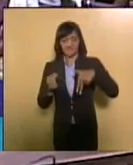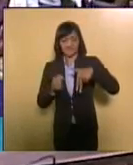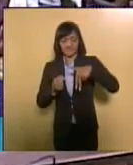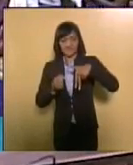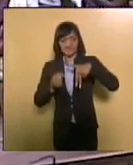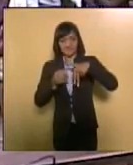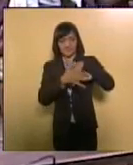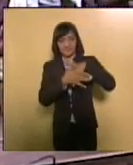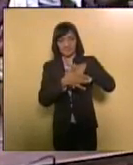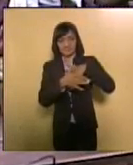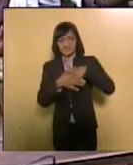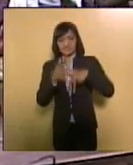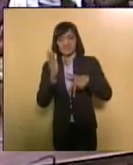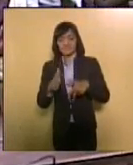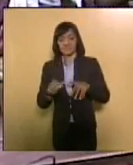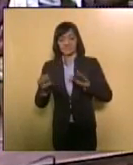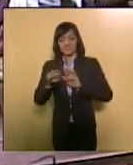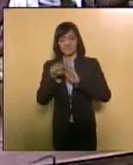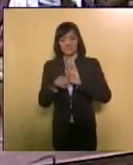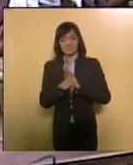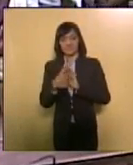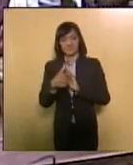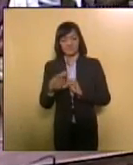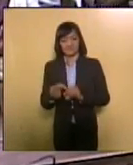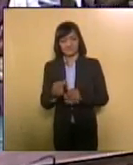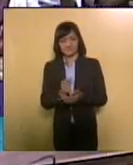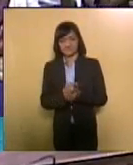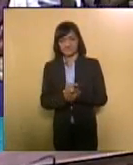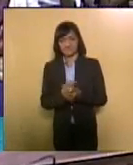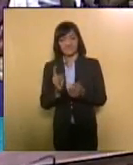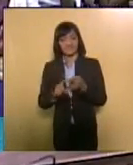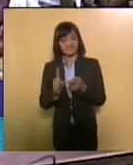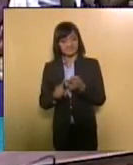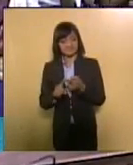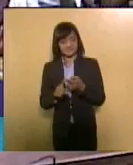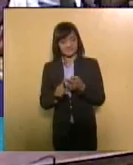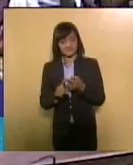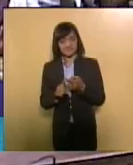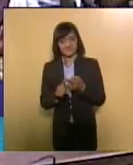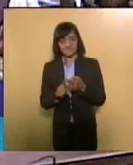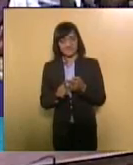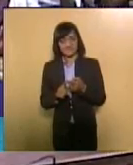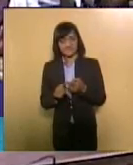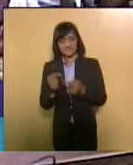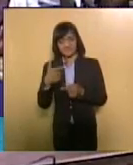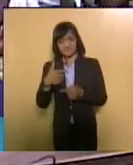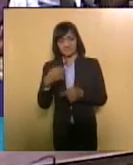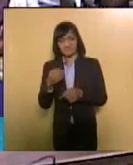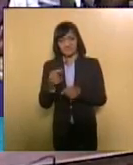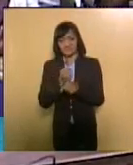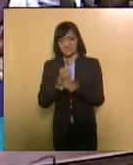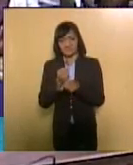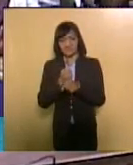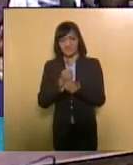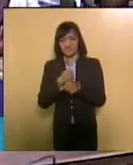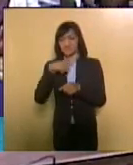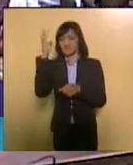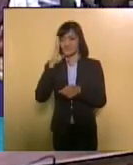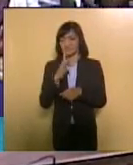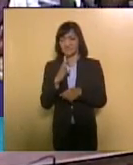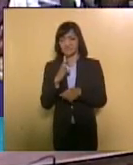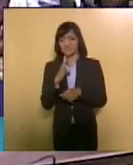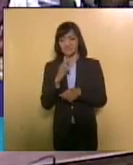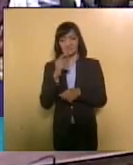Século XX e a gente descobriu que no mesmo período ou seja num período de de 20 anos o Brasil conseguiu